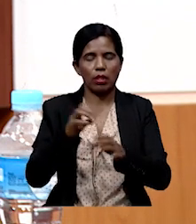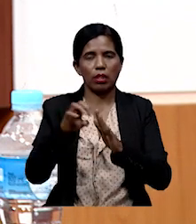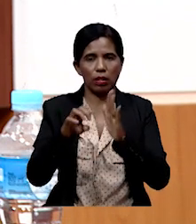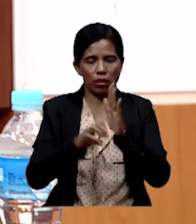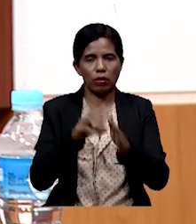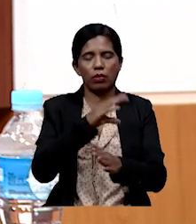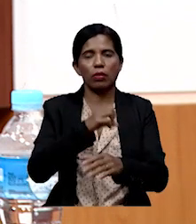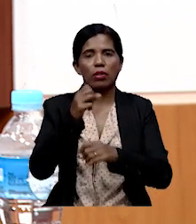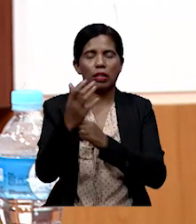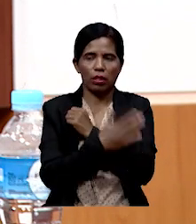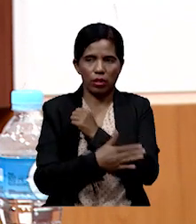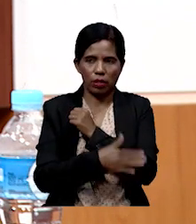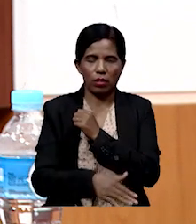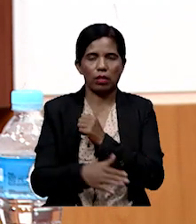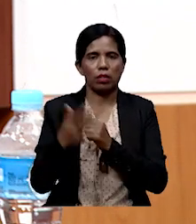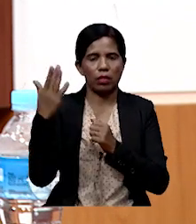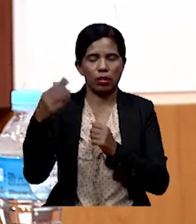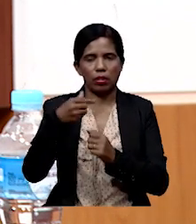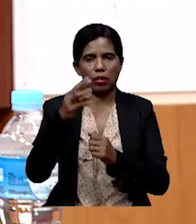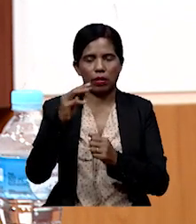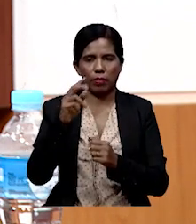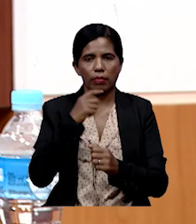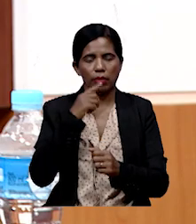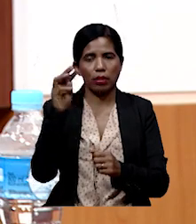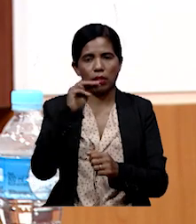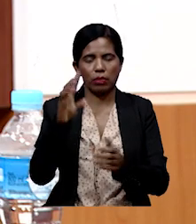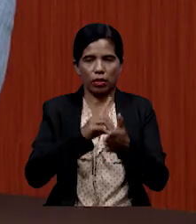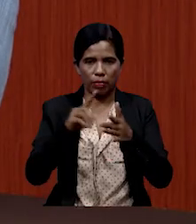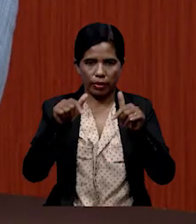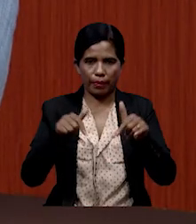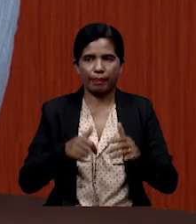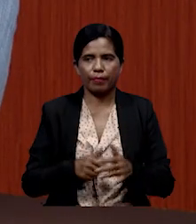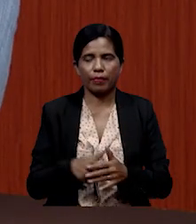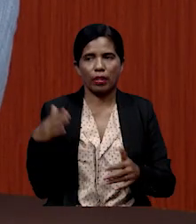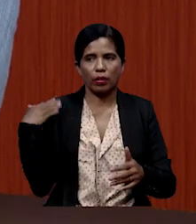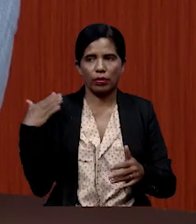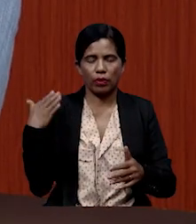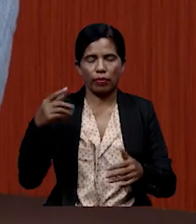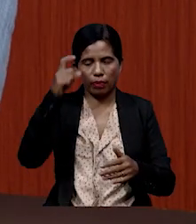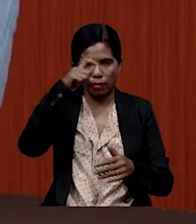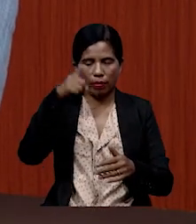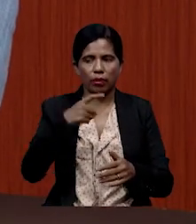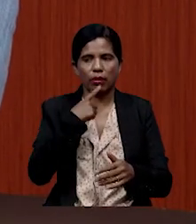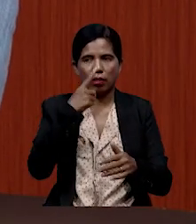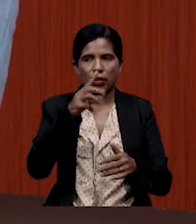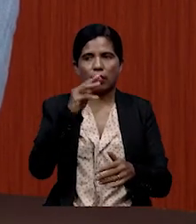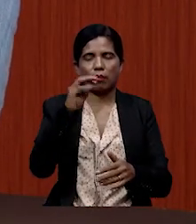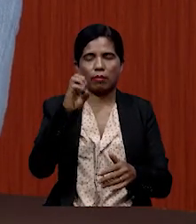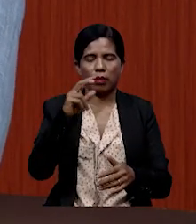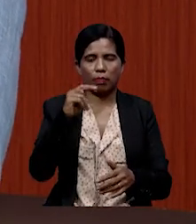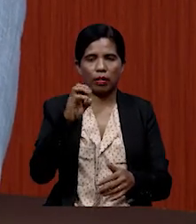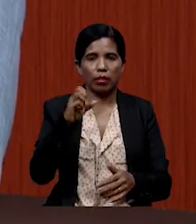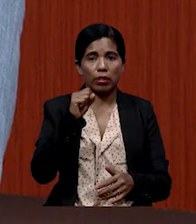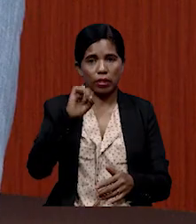Nação, e Estúdio 2 Gementifi, Bebora Dili, segunda semana né. Jovem patriota Memêncio Freitas Satete, e